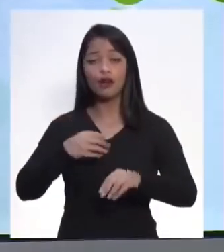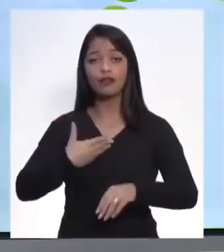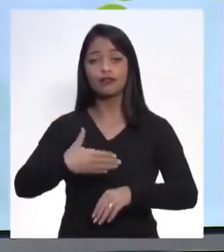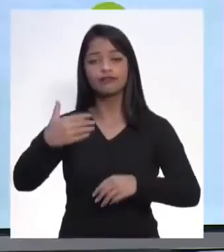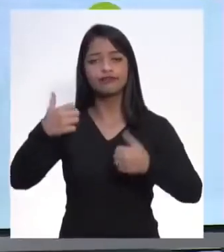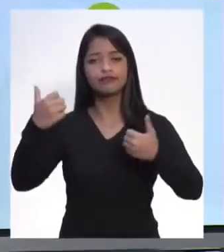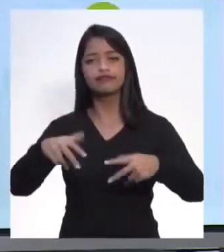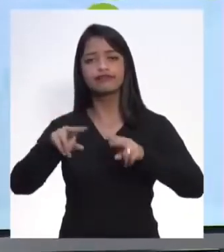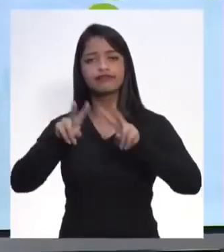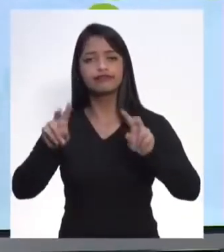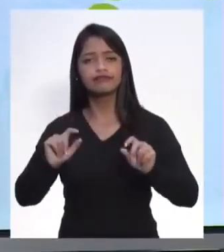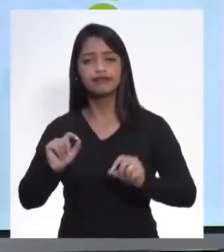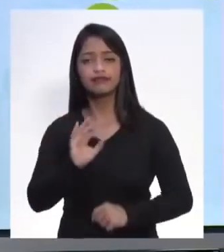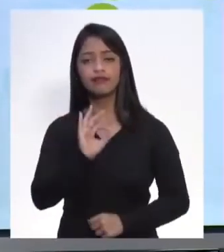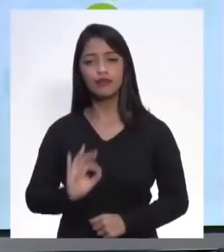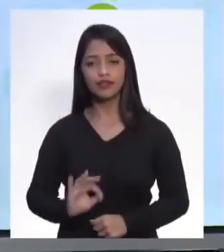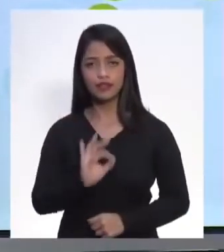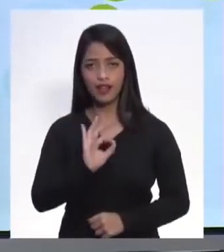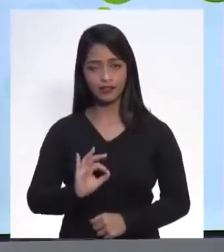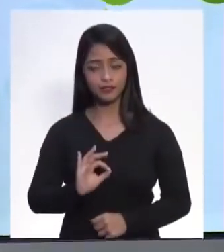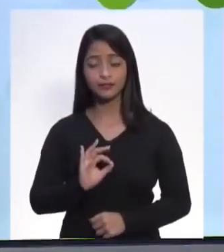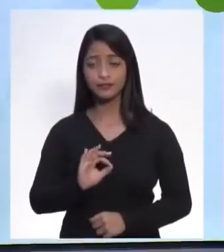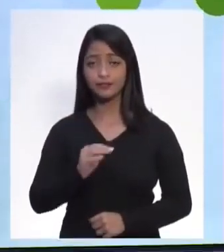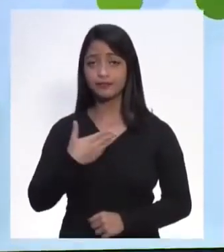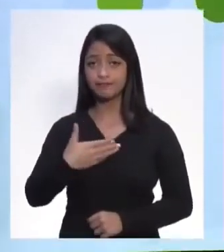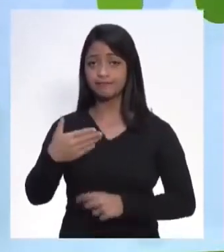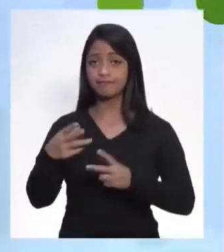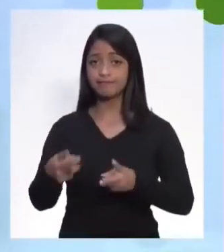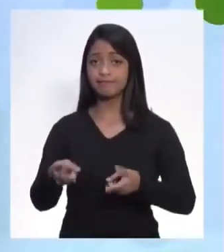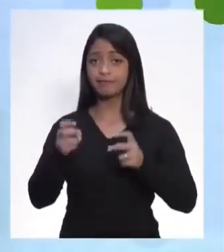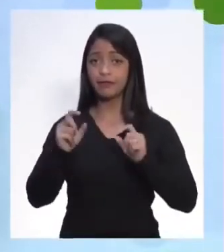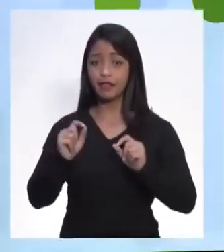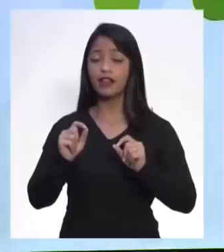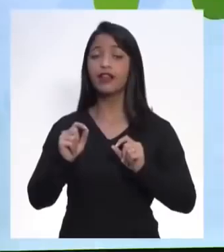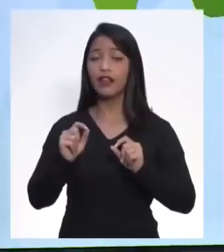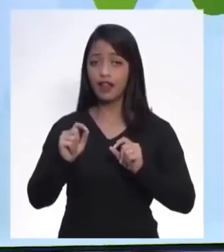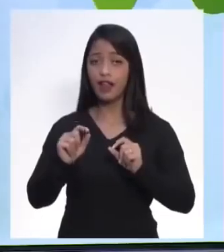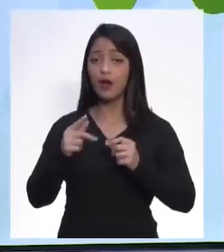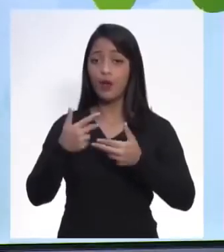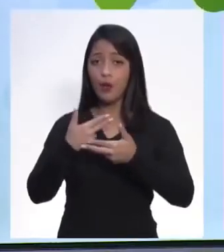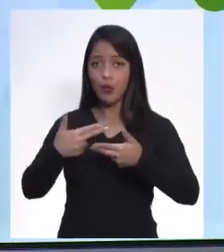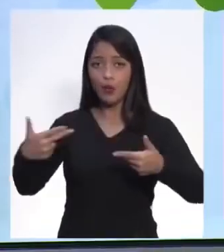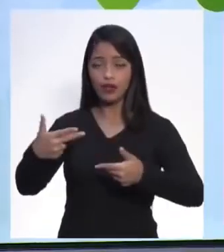sobre porcentagem. Você vai ver que você vai ter situações muito contextualizadas,